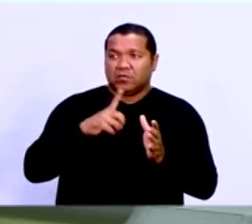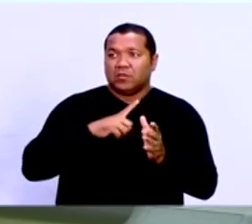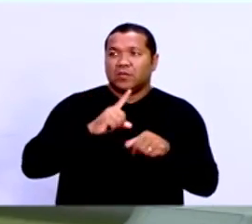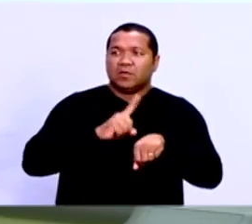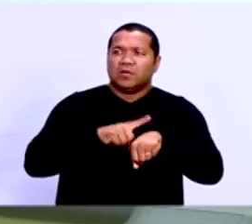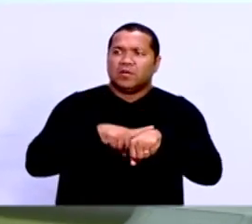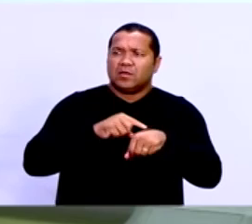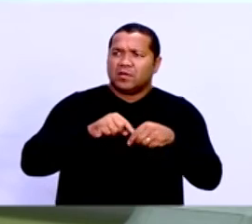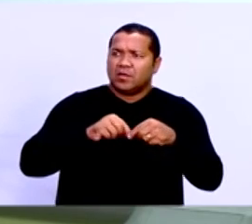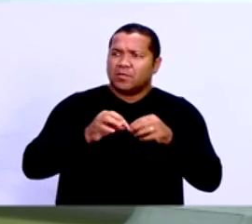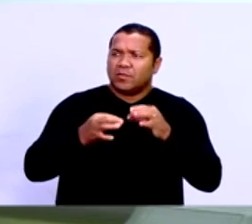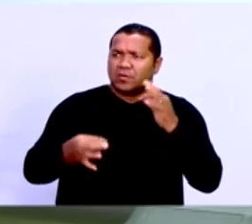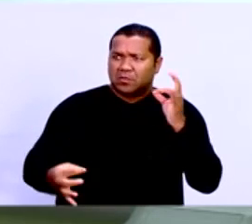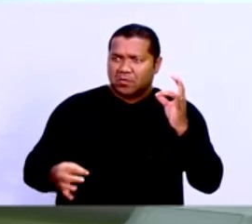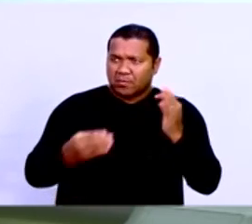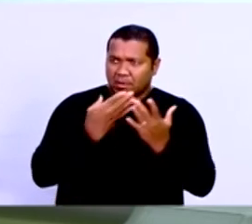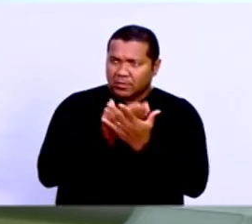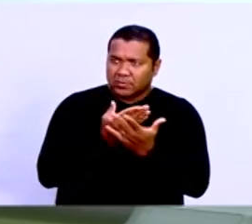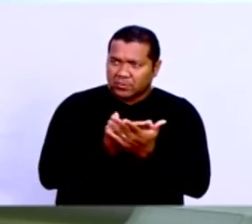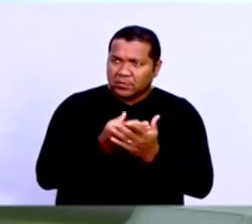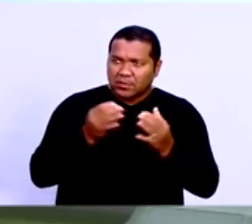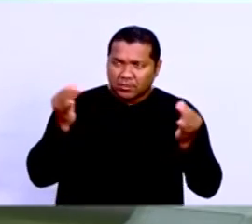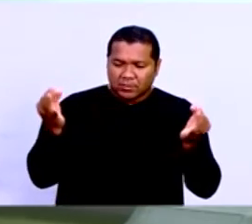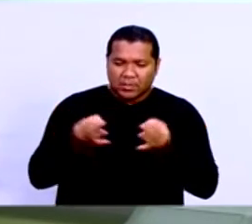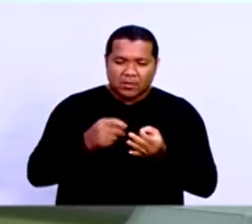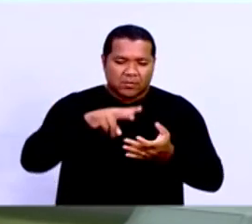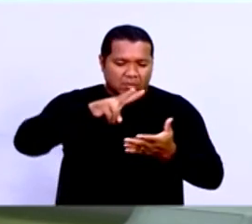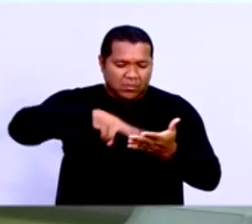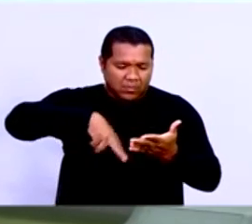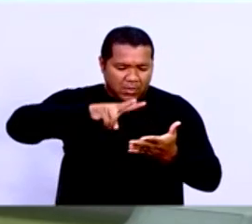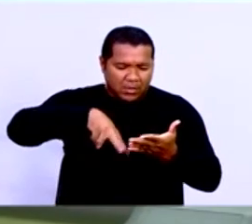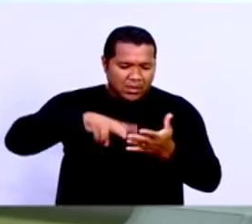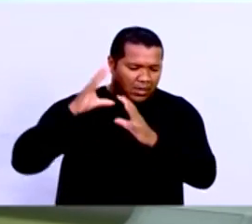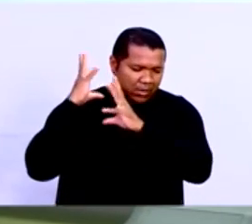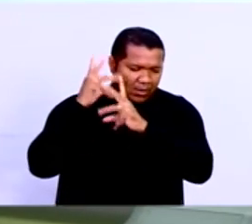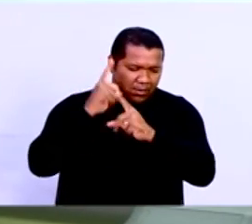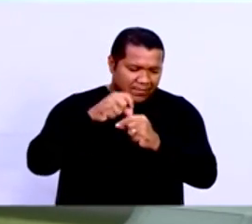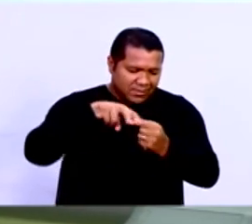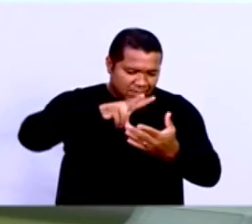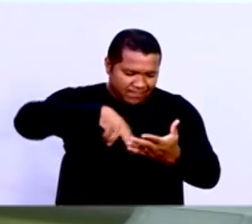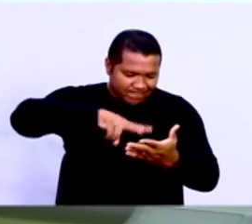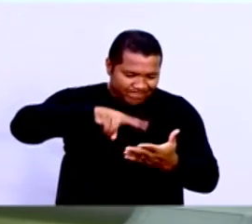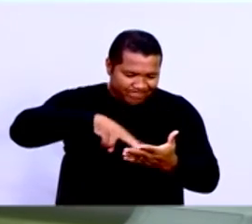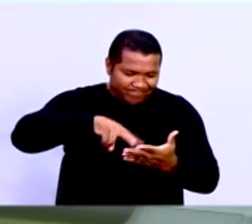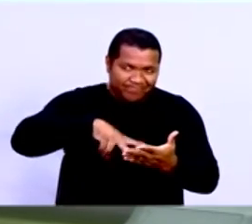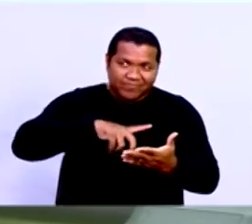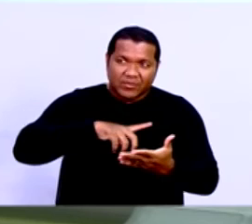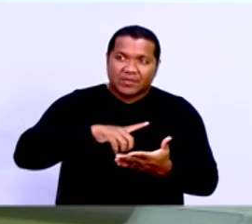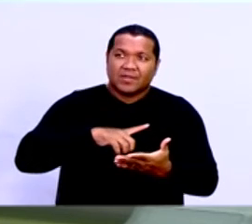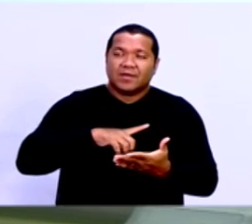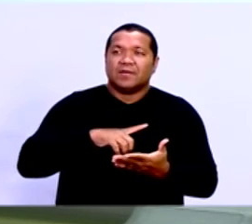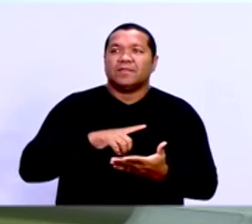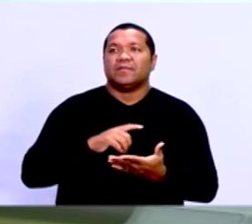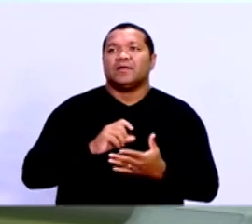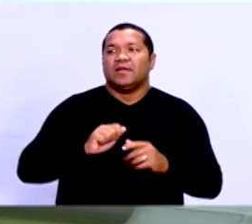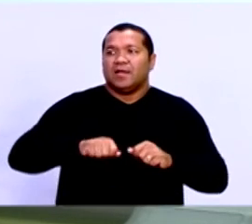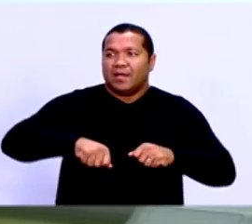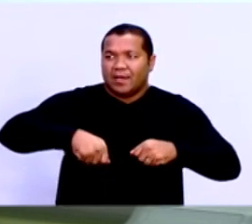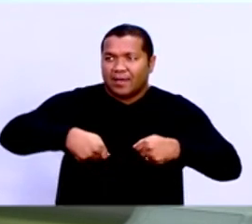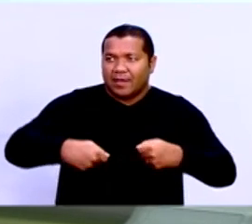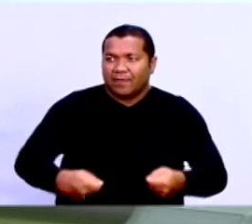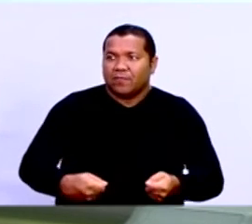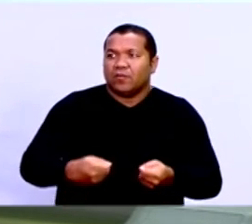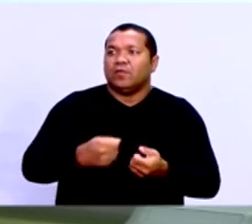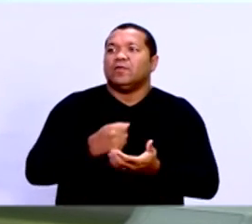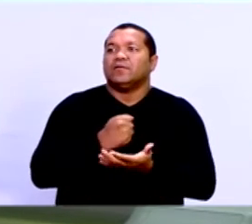direitinho ler reler as nossas teleaula se estudem sempre é revisar o material de projeto de programação